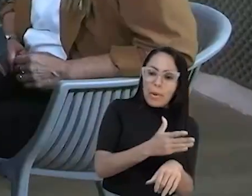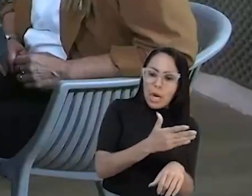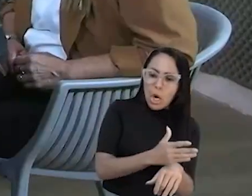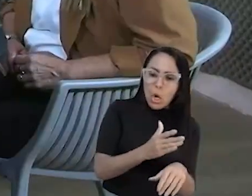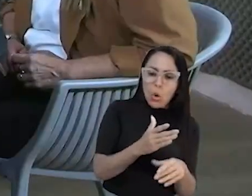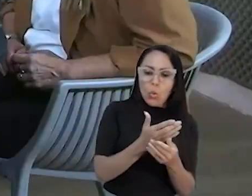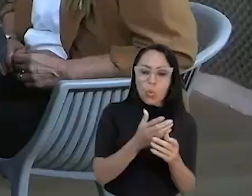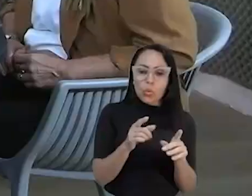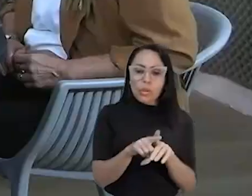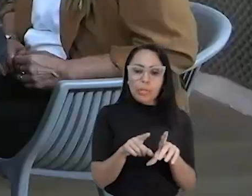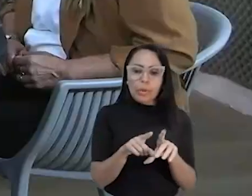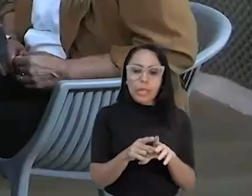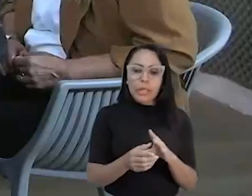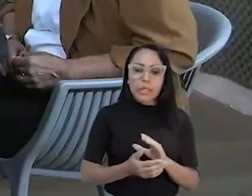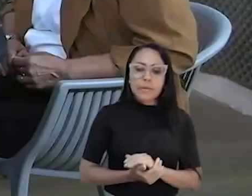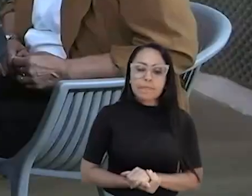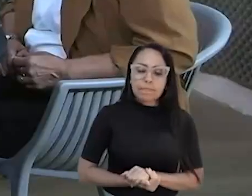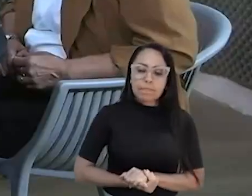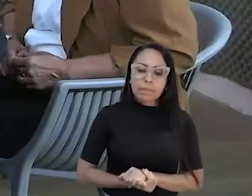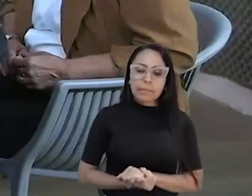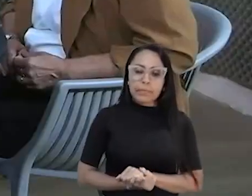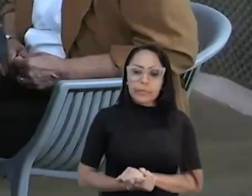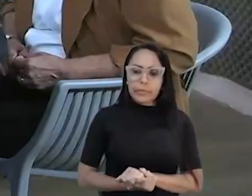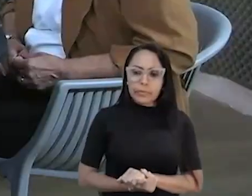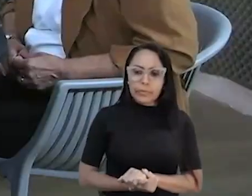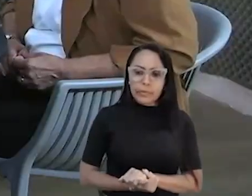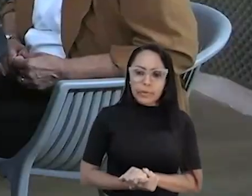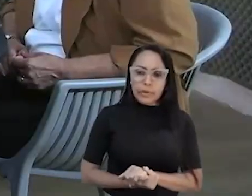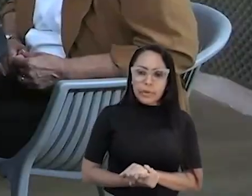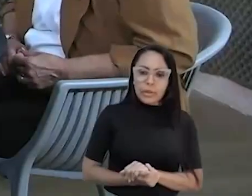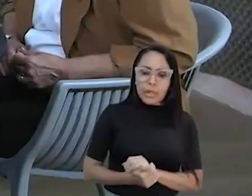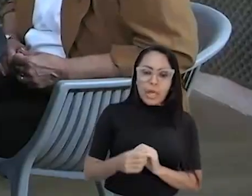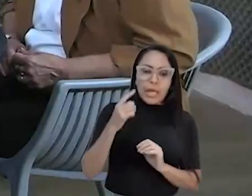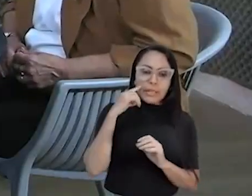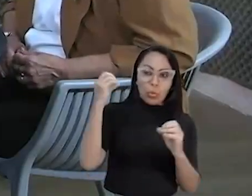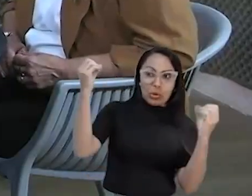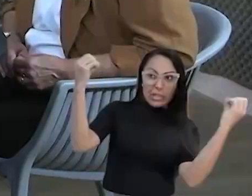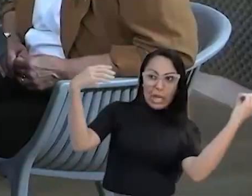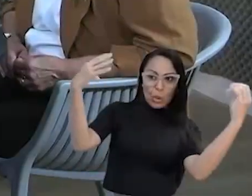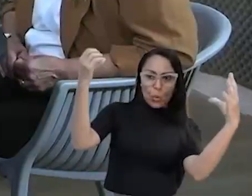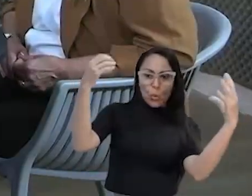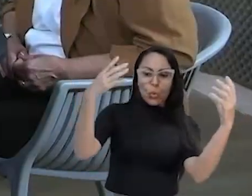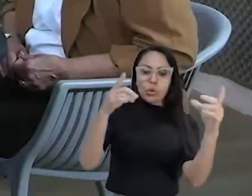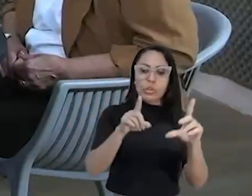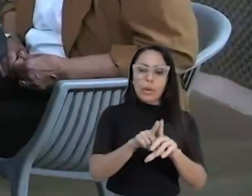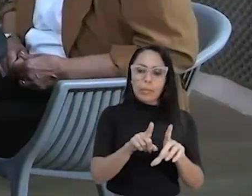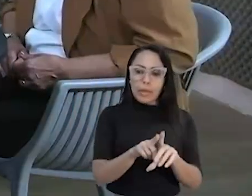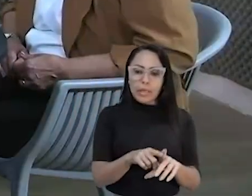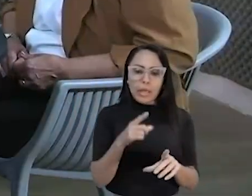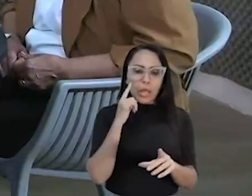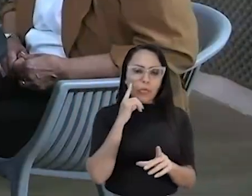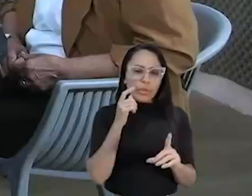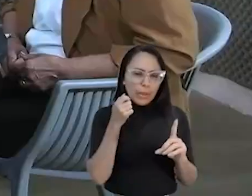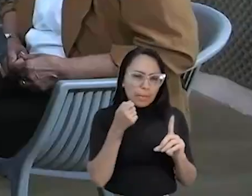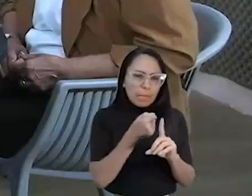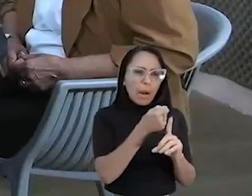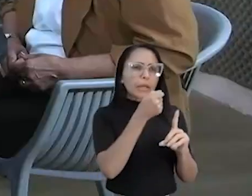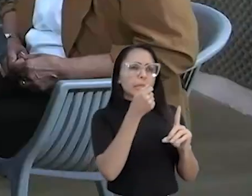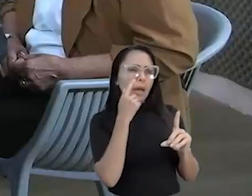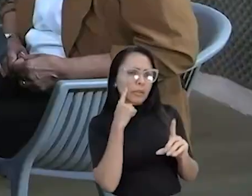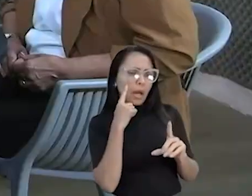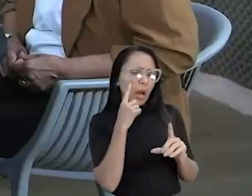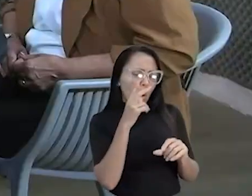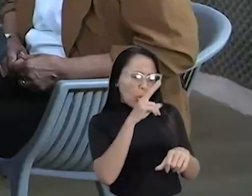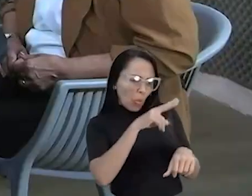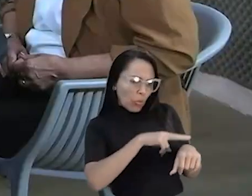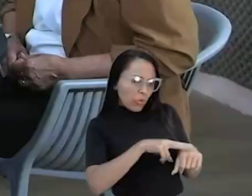assim, inclusive, no lustre. Na luminária, né, no lustre. Então, eu fiquei bem impactada, assim, com a presença do